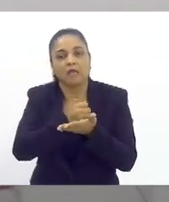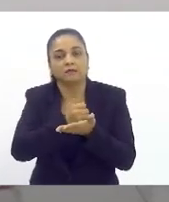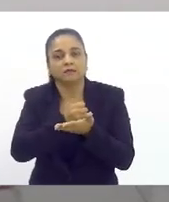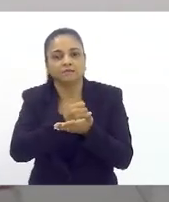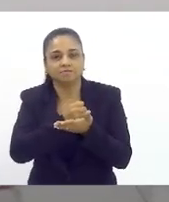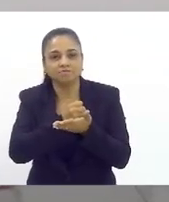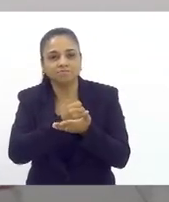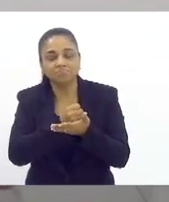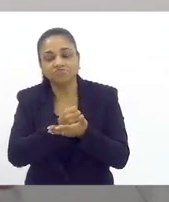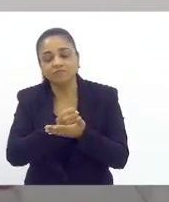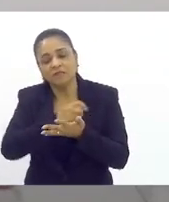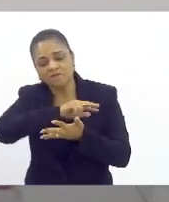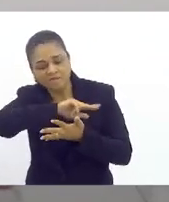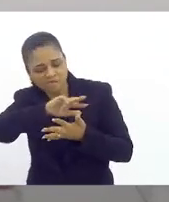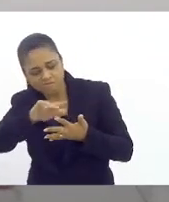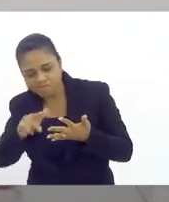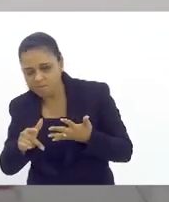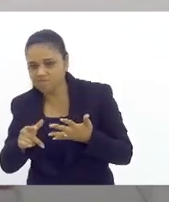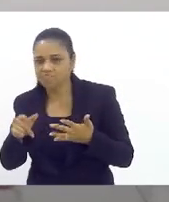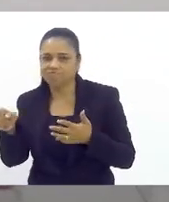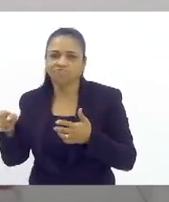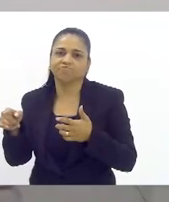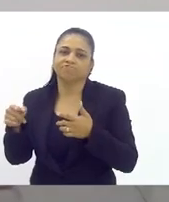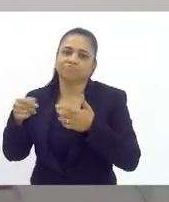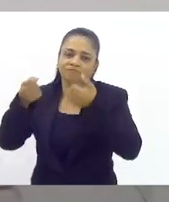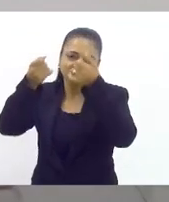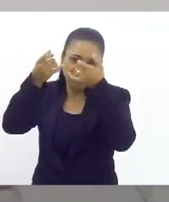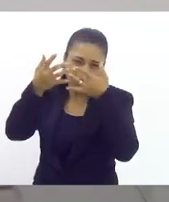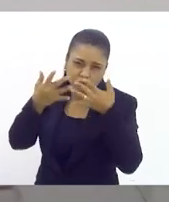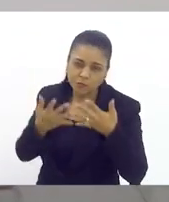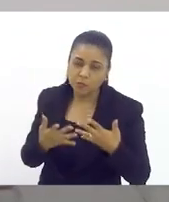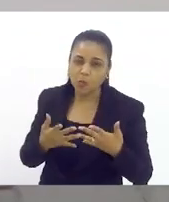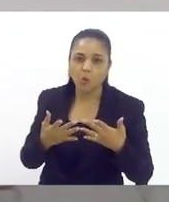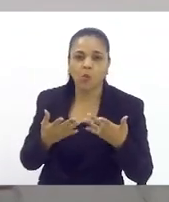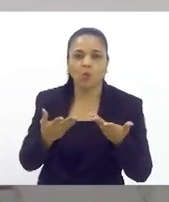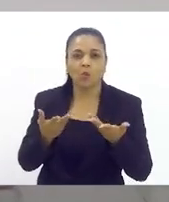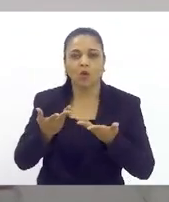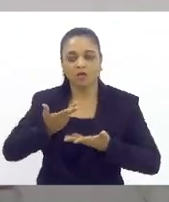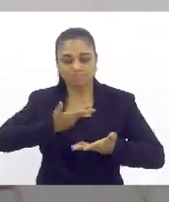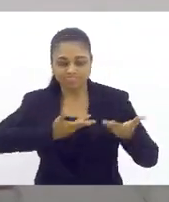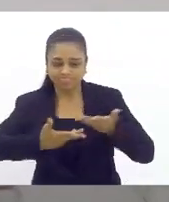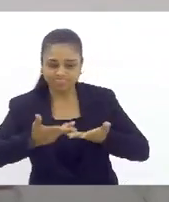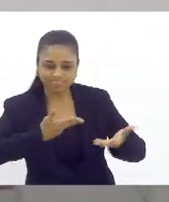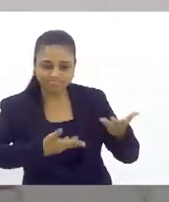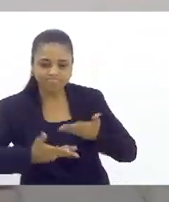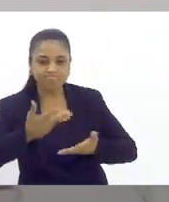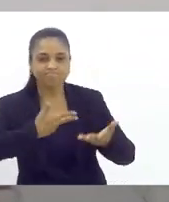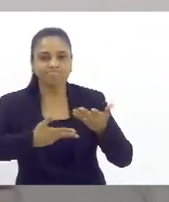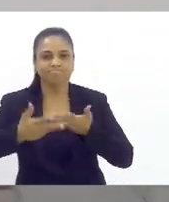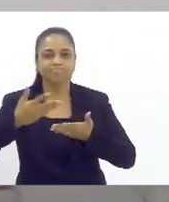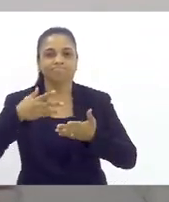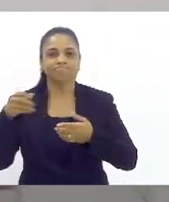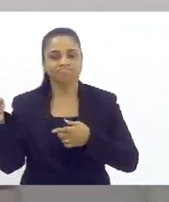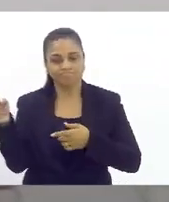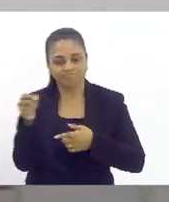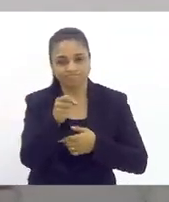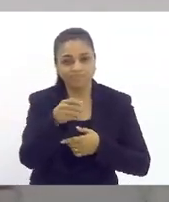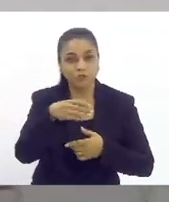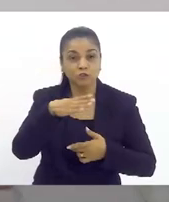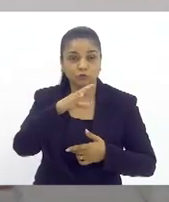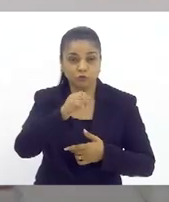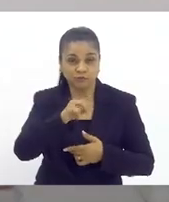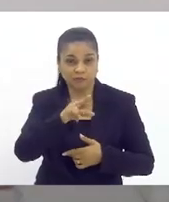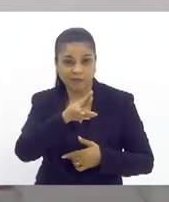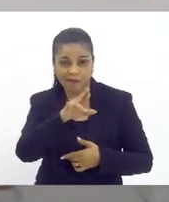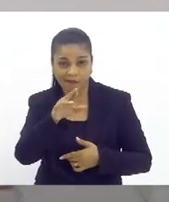questões que Você levantou de dinamizar a homologação buscar usando